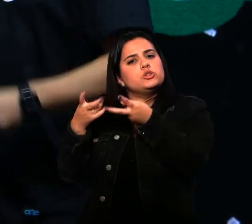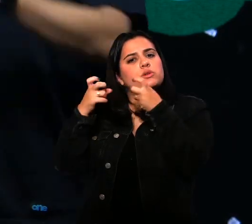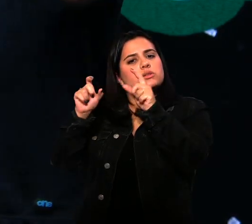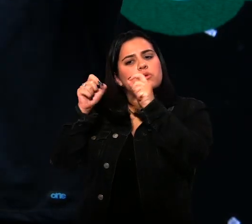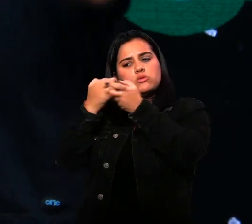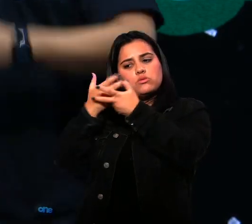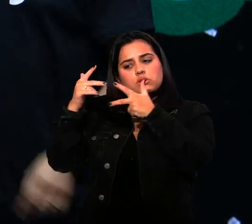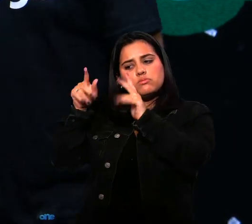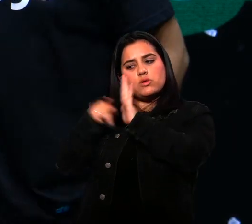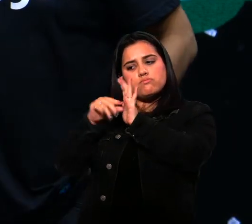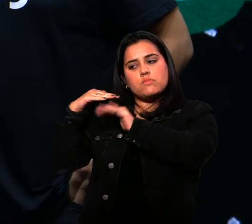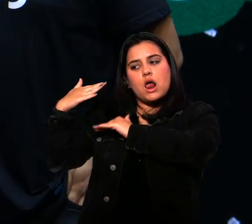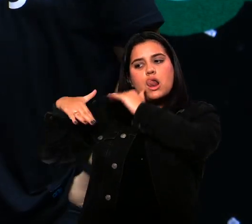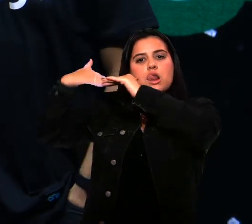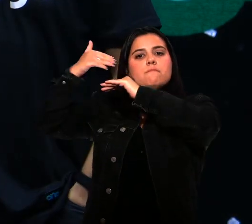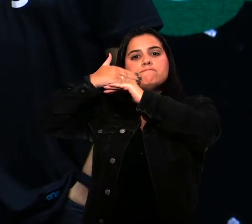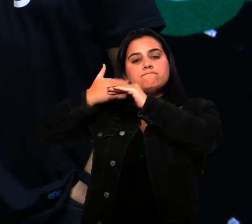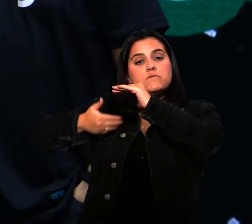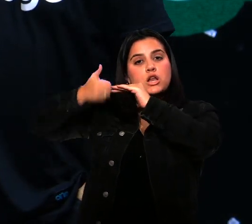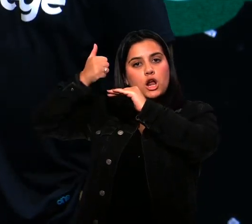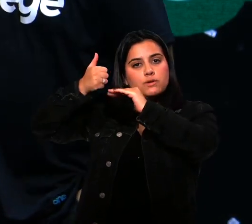vida, na nossa casa?